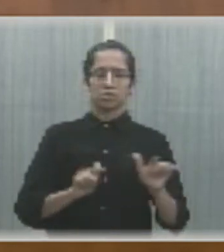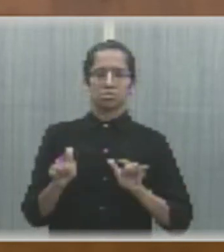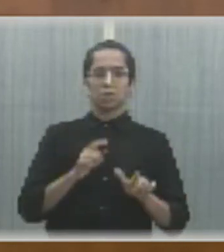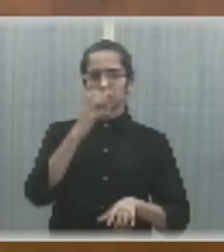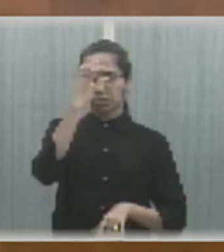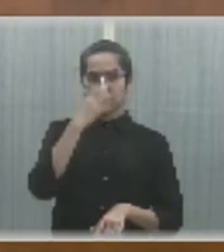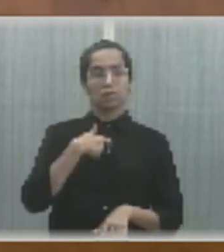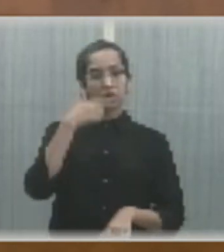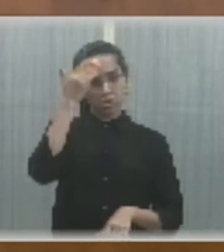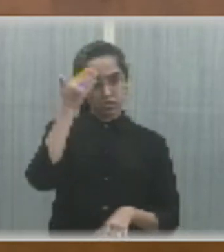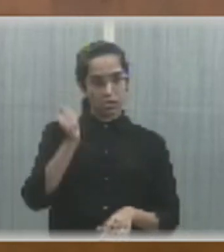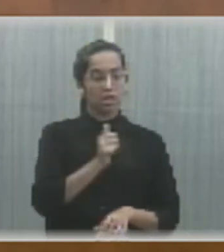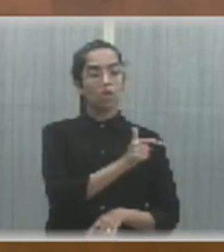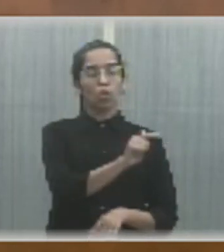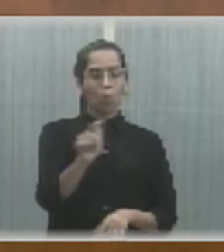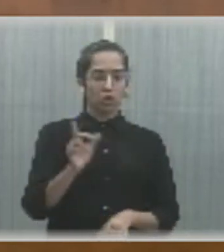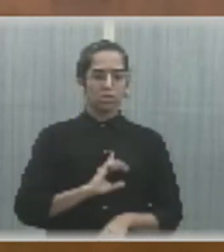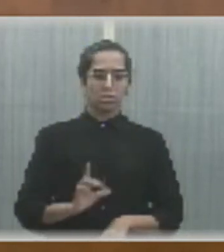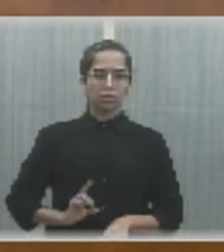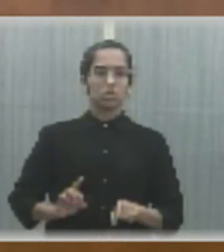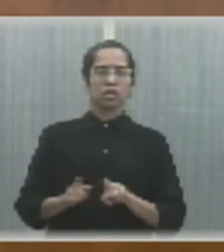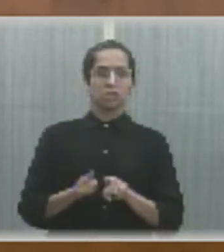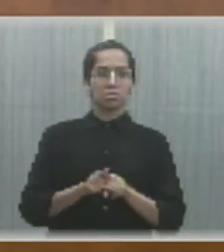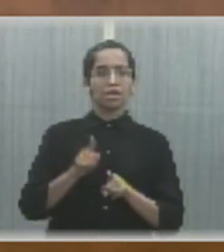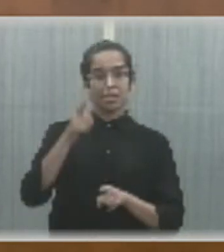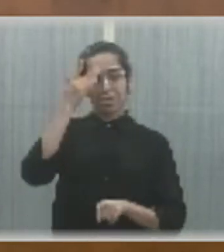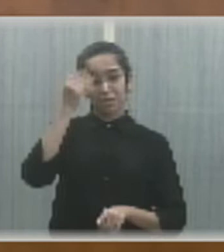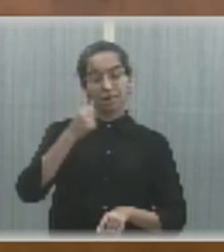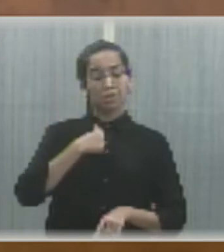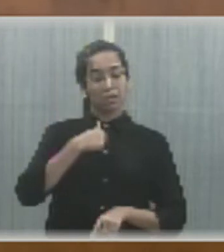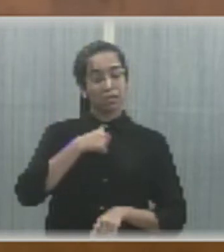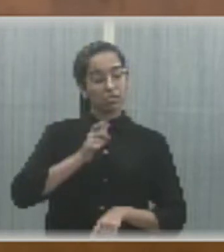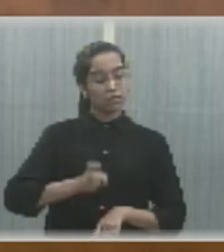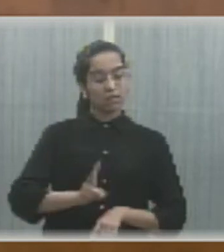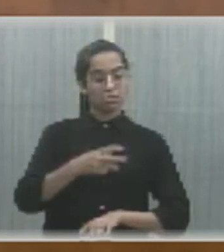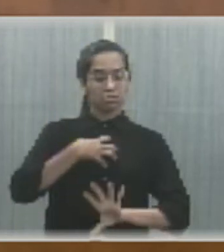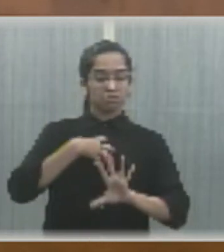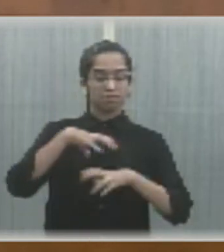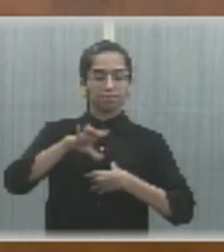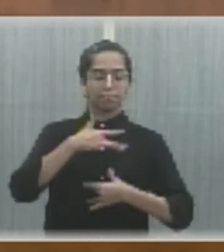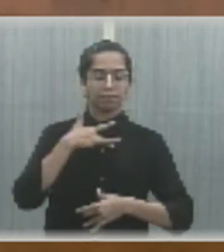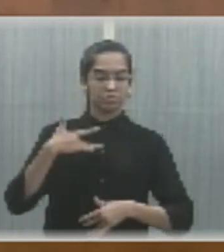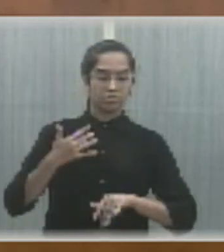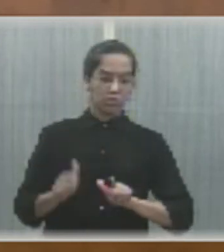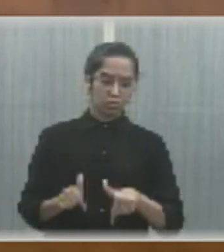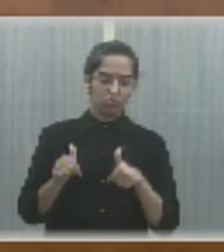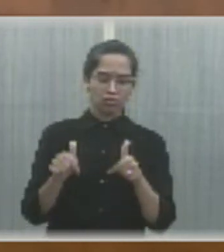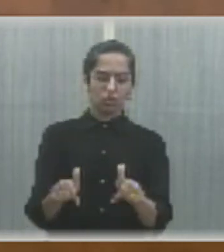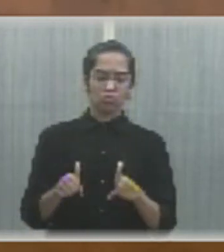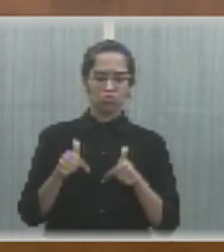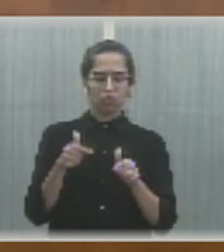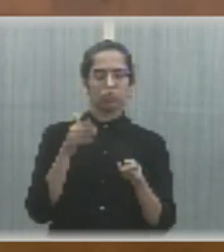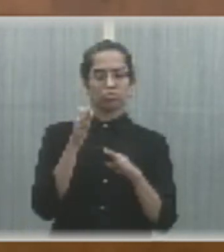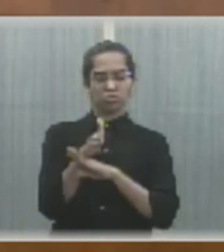os demais também sim, mas ela sabe que eu tenho afinidade com essa questão da saúde, ela sabe que eu luto, que eu brigo, que eu vou